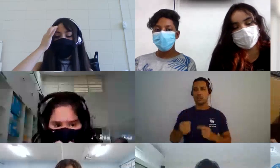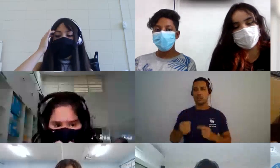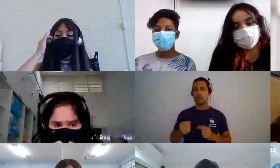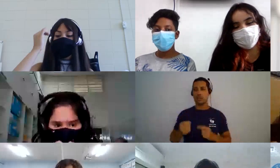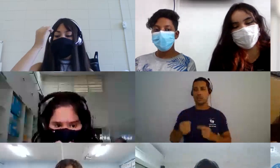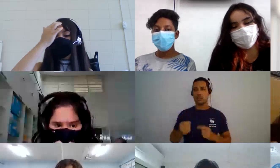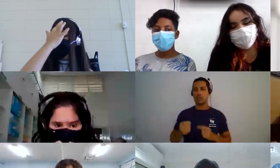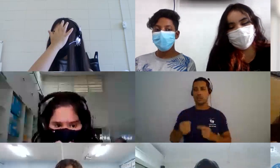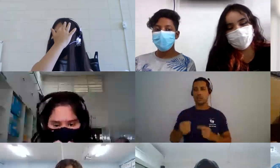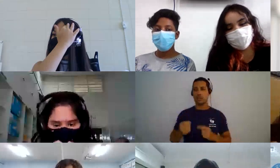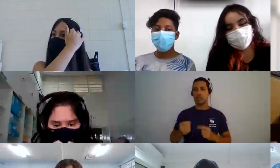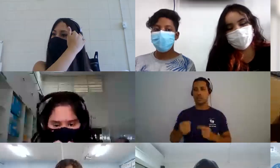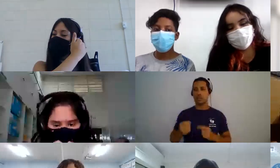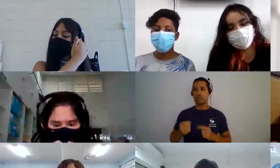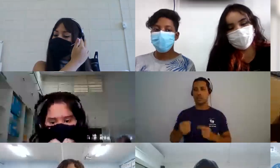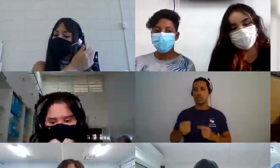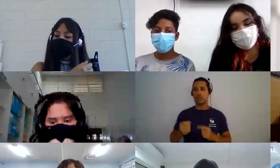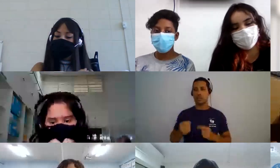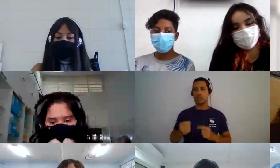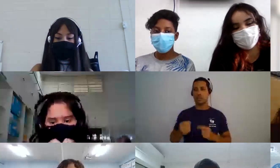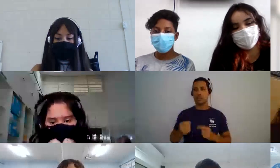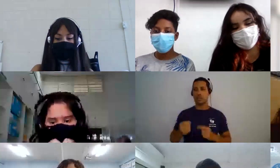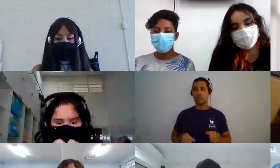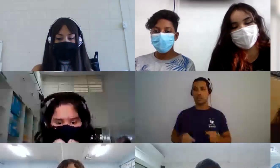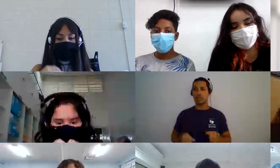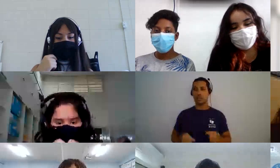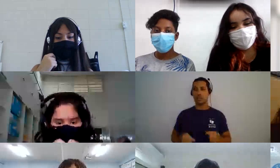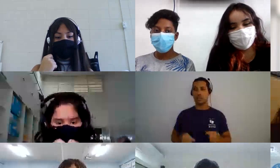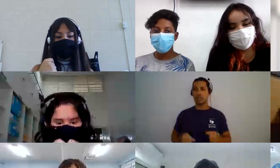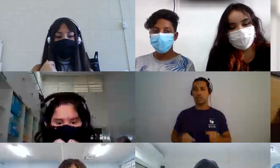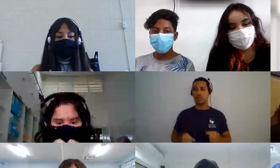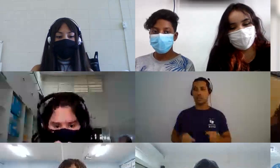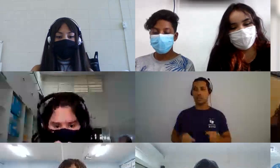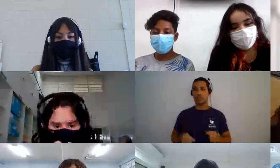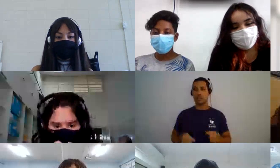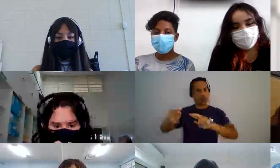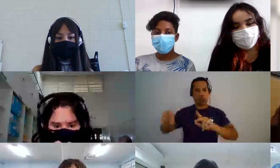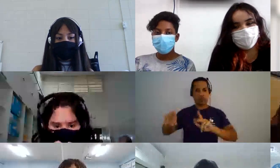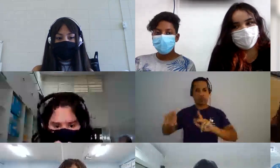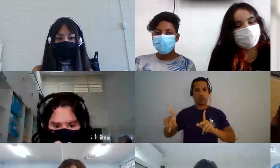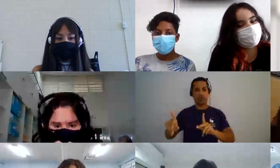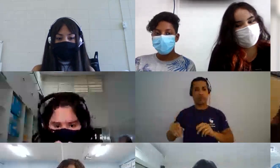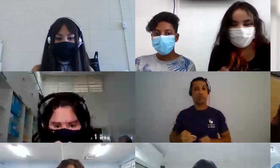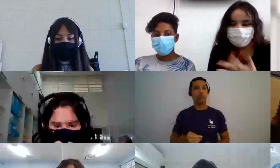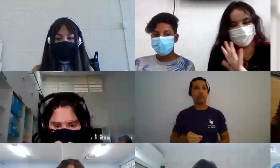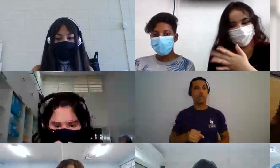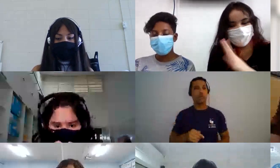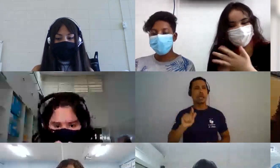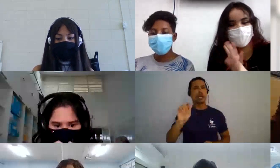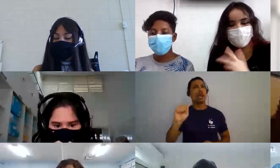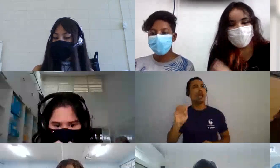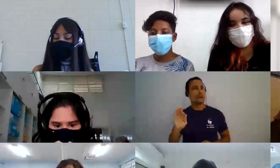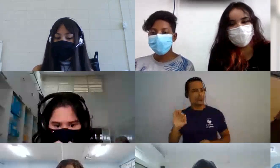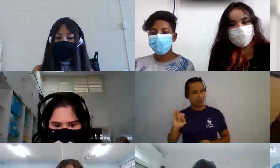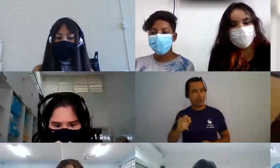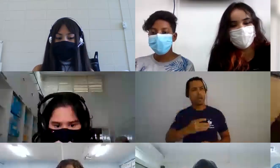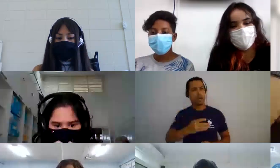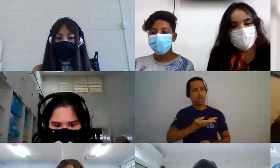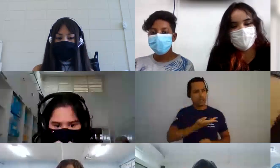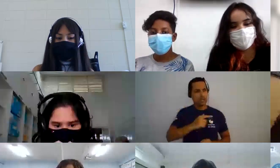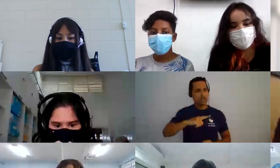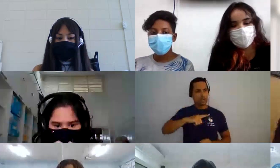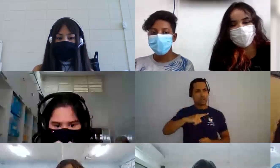amigo. Adolescente, não. Dá a mão, né, Gabriela? Gabriela, você tem uma melhor amiga, Gabriela? Tem uma melhor amiga? Você não tem? Mais